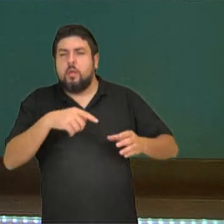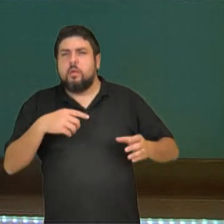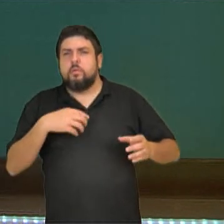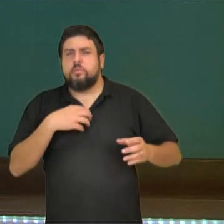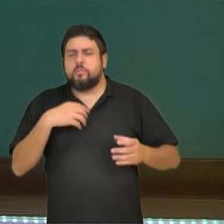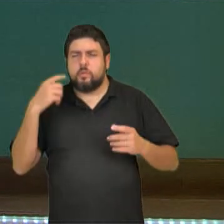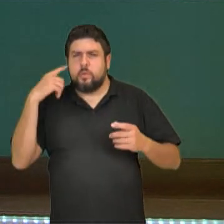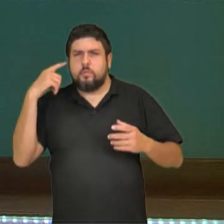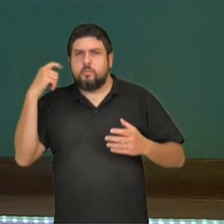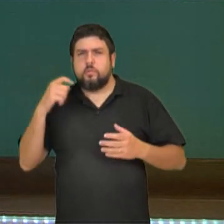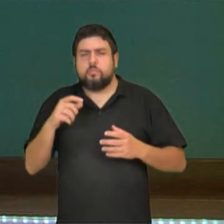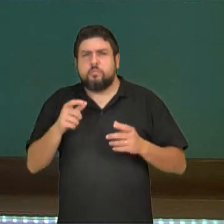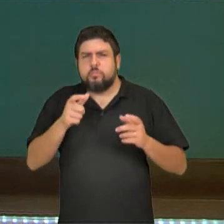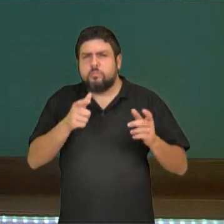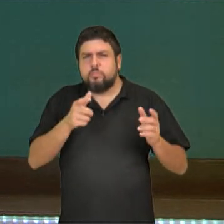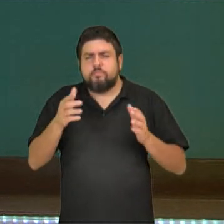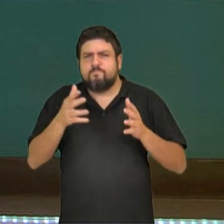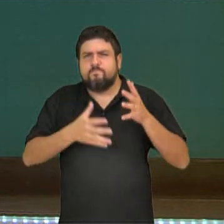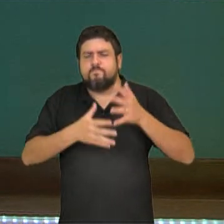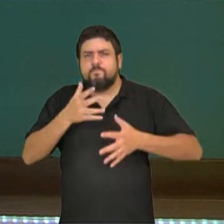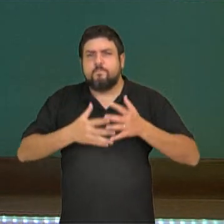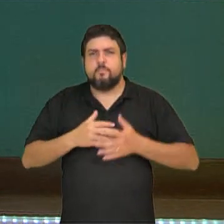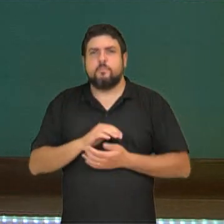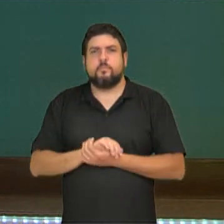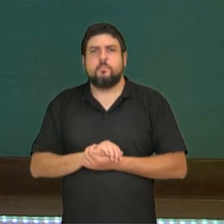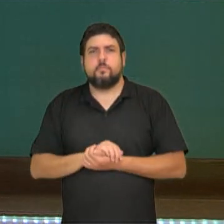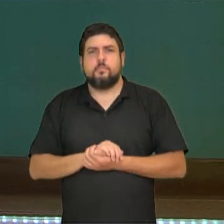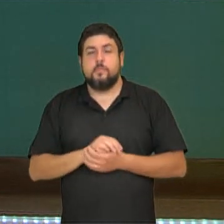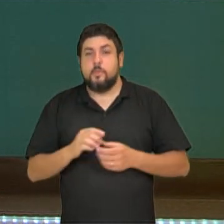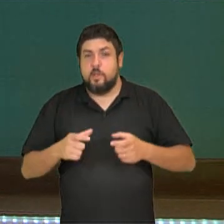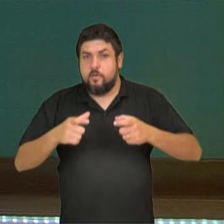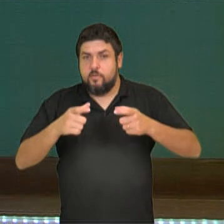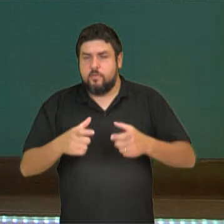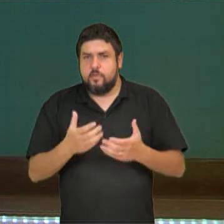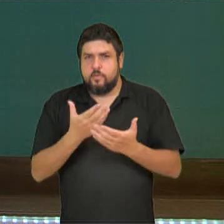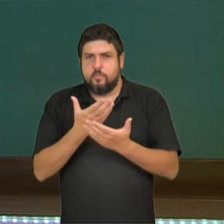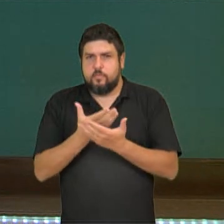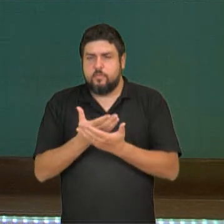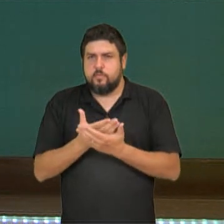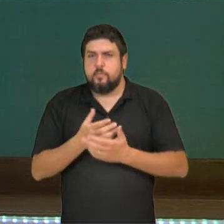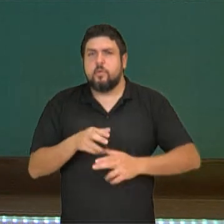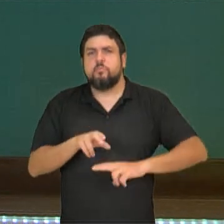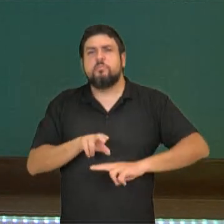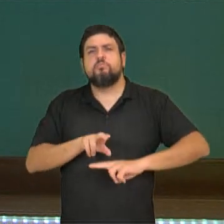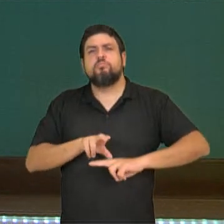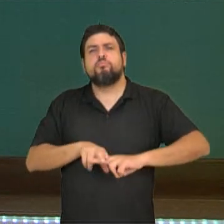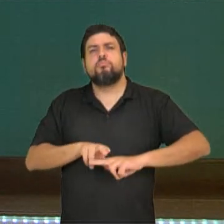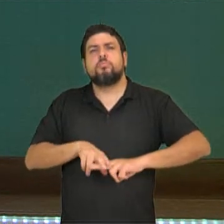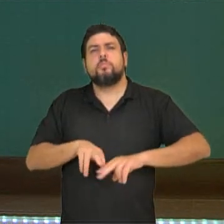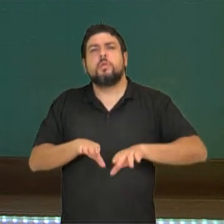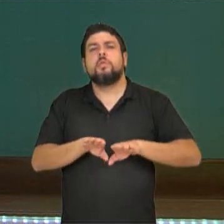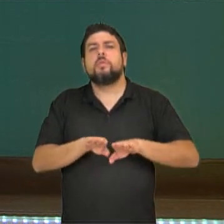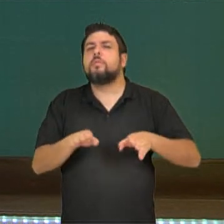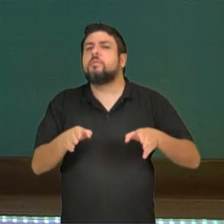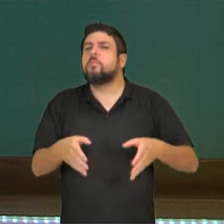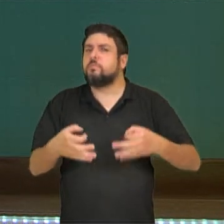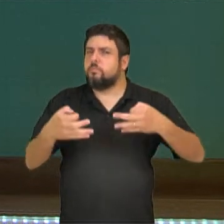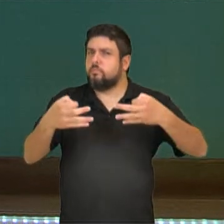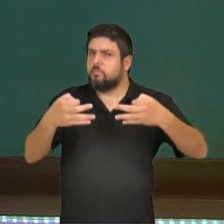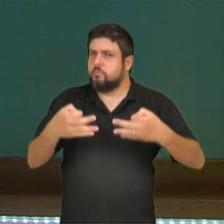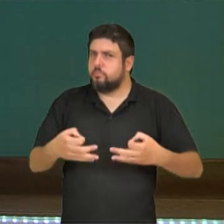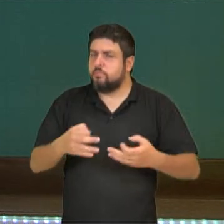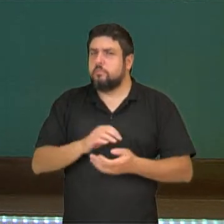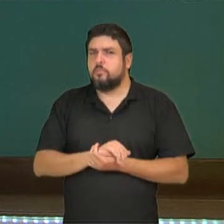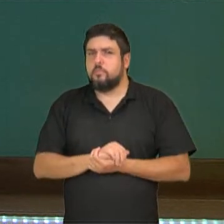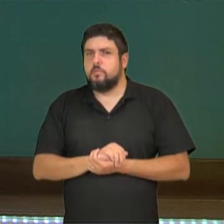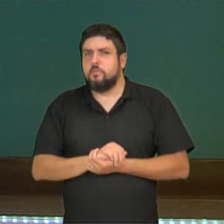Você não vai me ouvir direitinho. E o seu local para estudar? Então, por exemplo, uma cadeira, a mesa, você tem que estar sentado direitinho para não